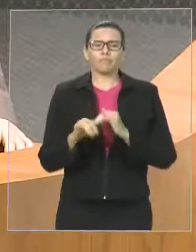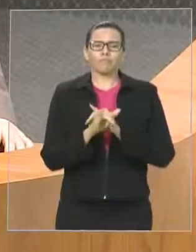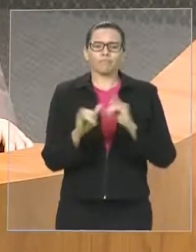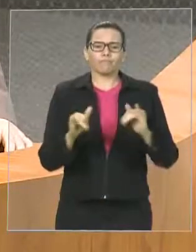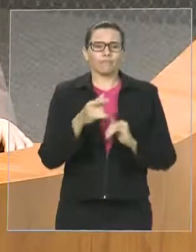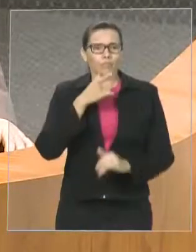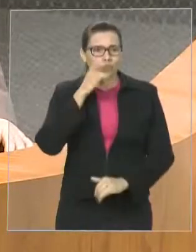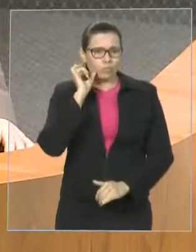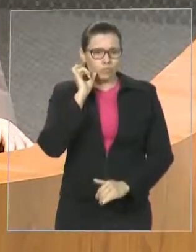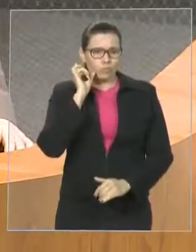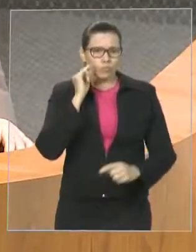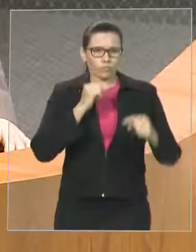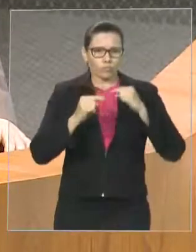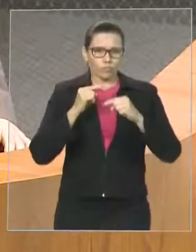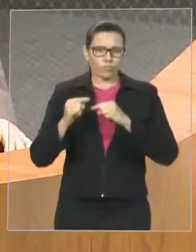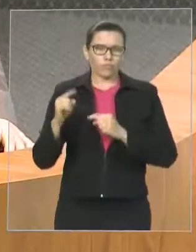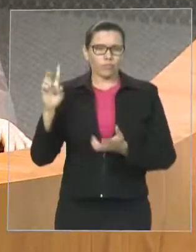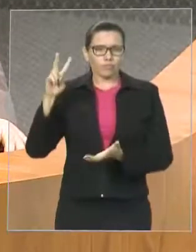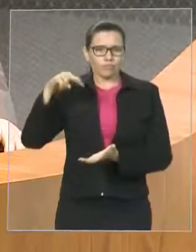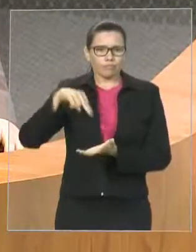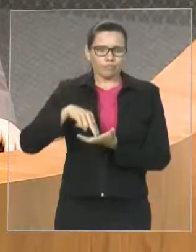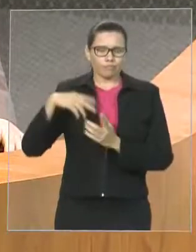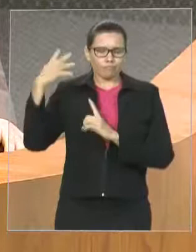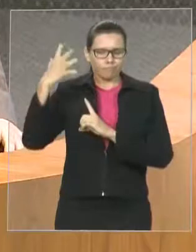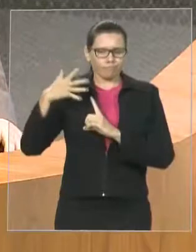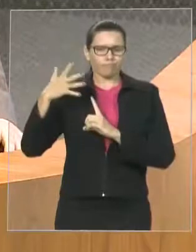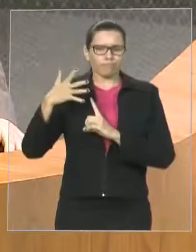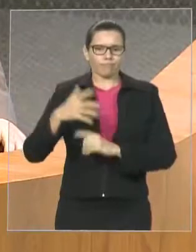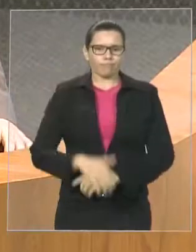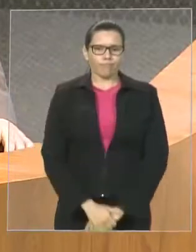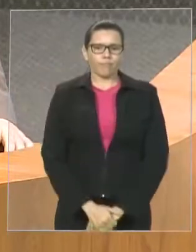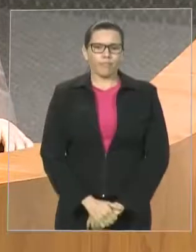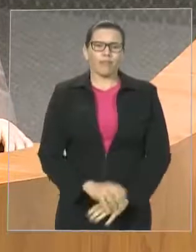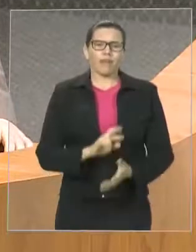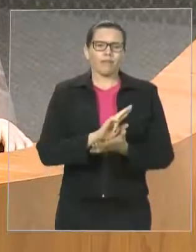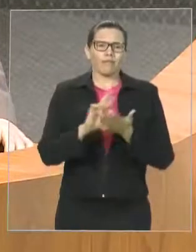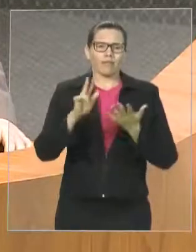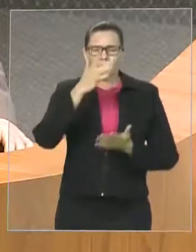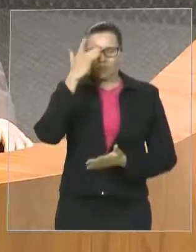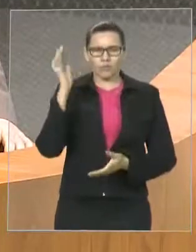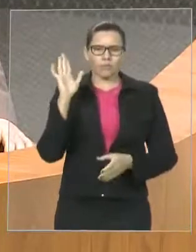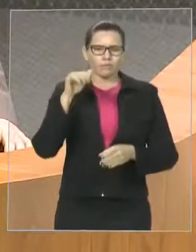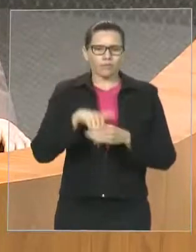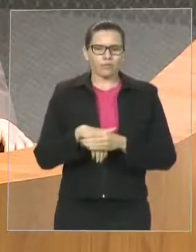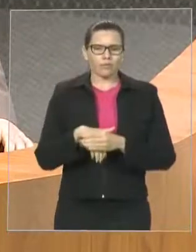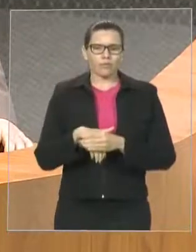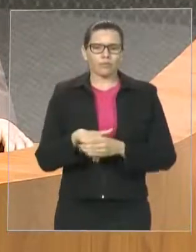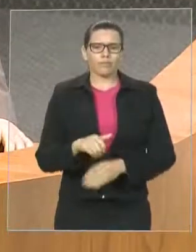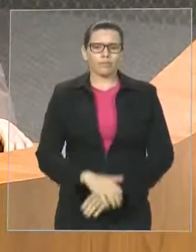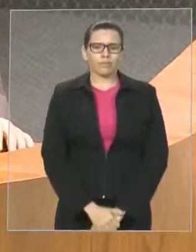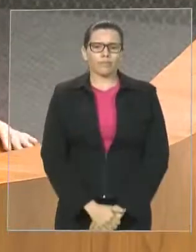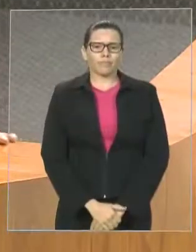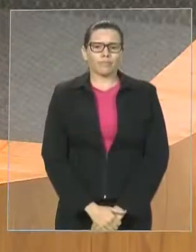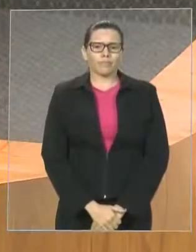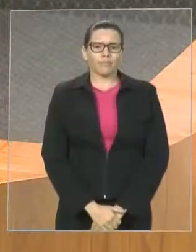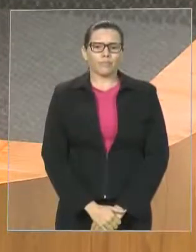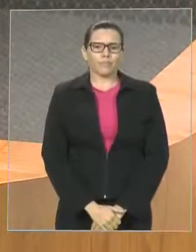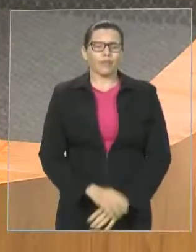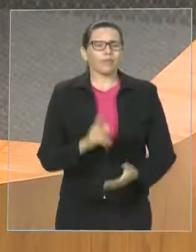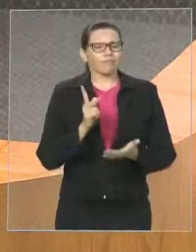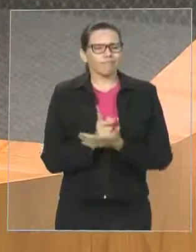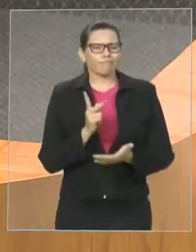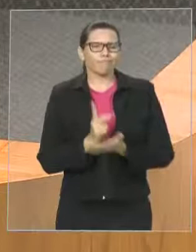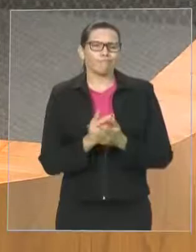debates aqui eu achei muito estranho, porque foram várias votações, em todas elas, sucessivas